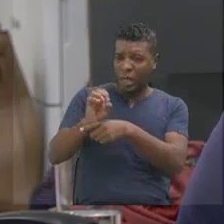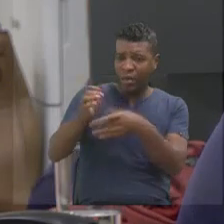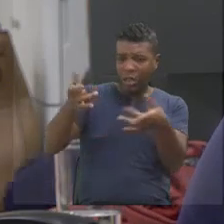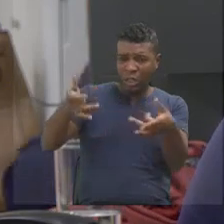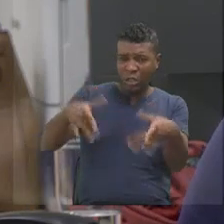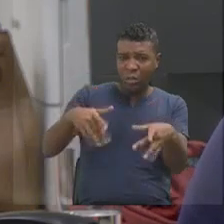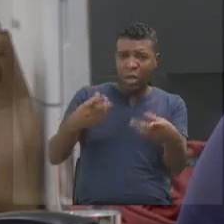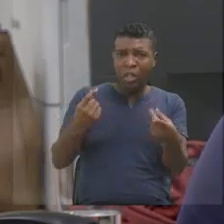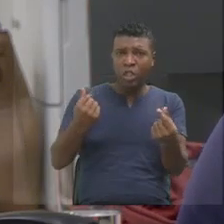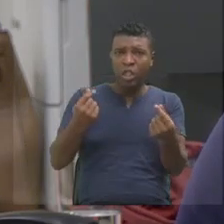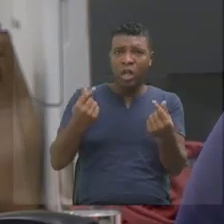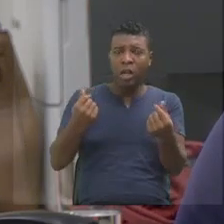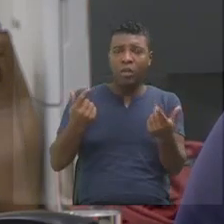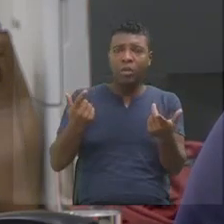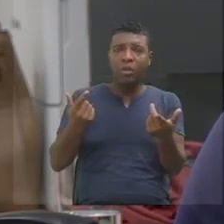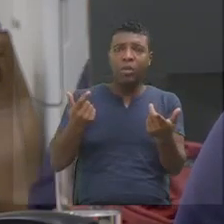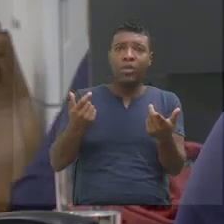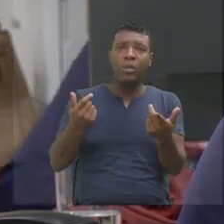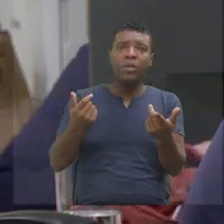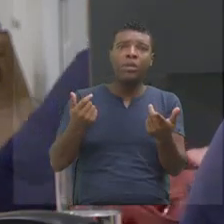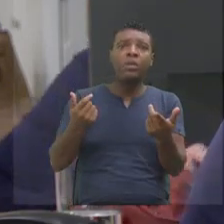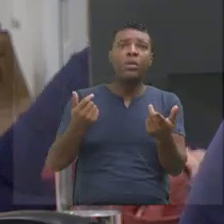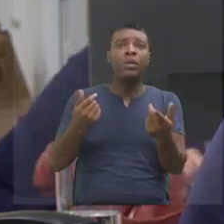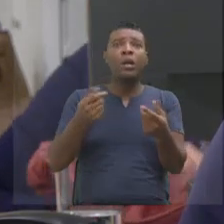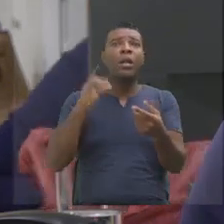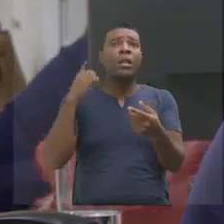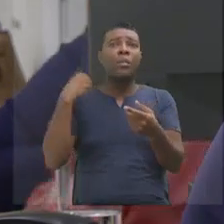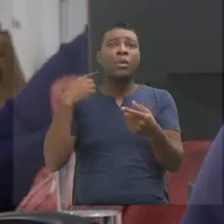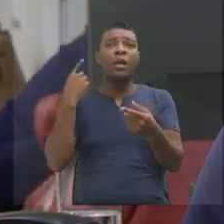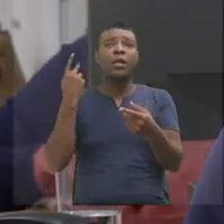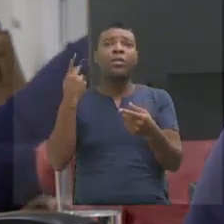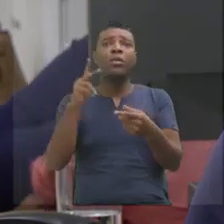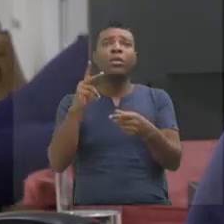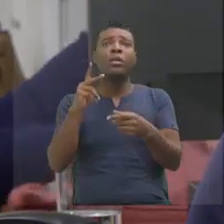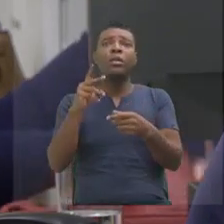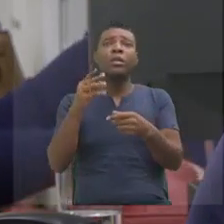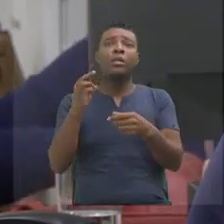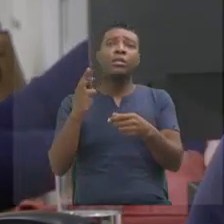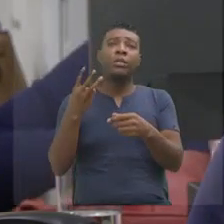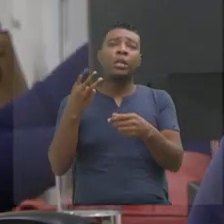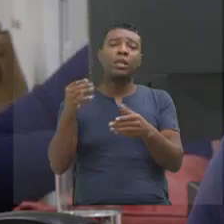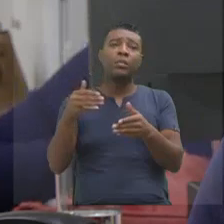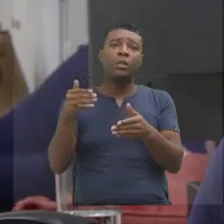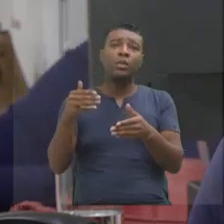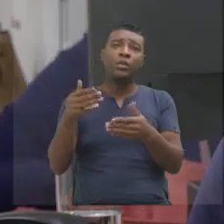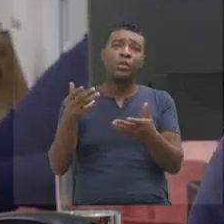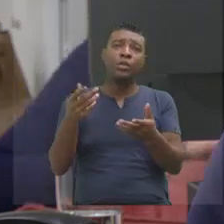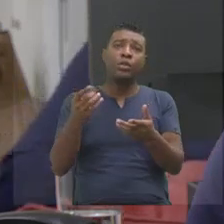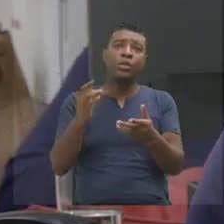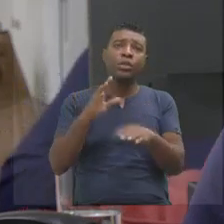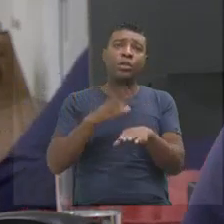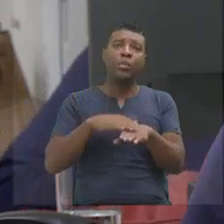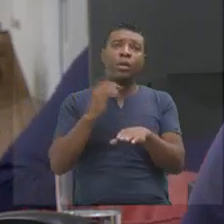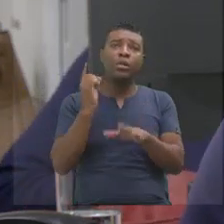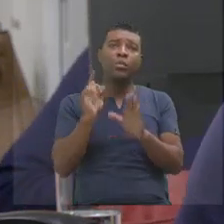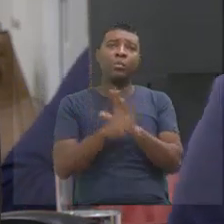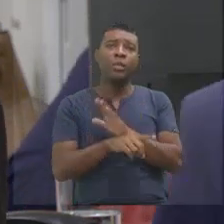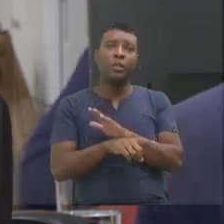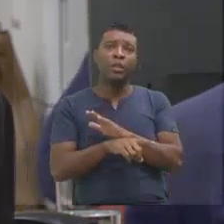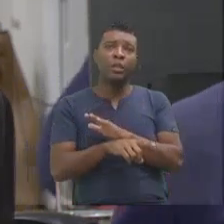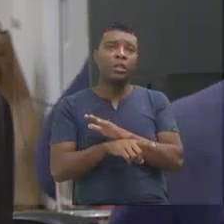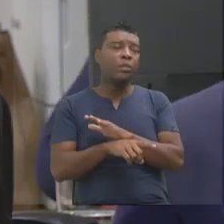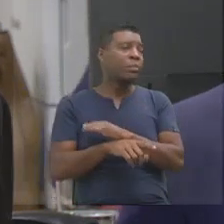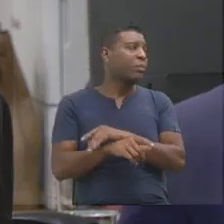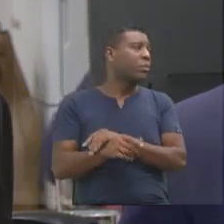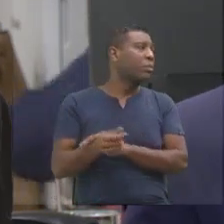abrindo mão de recursos dos seus três minutos já passaram Sim já já só mais uma questão outra